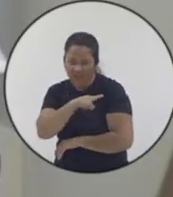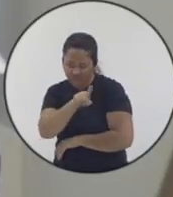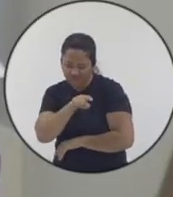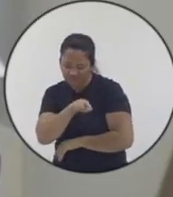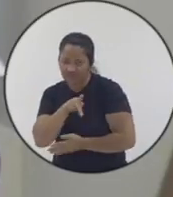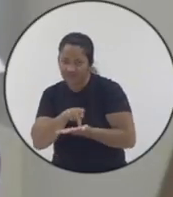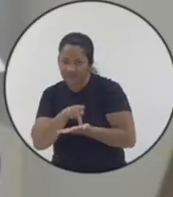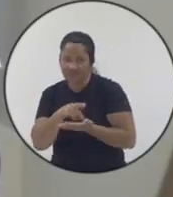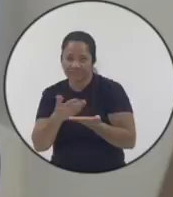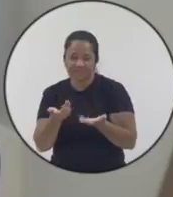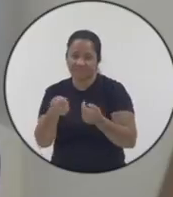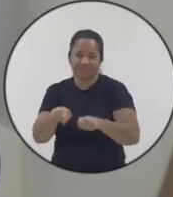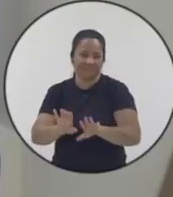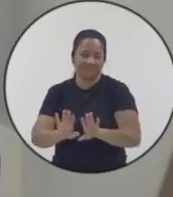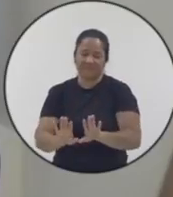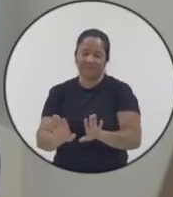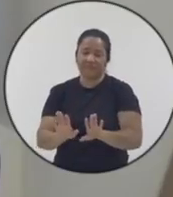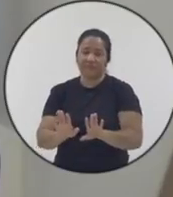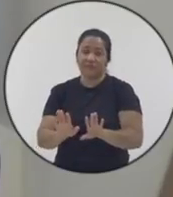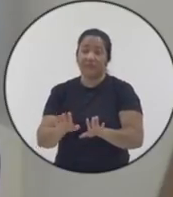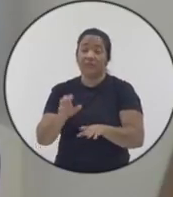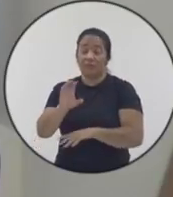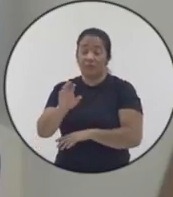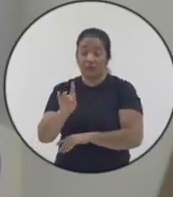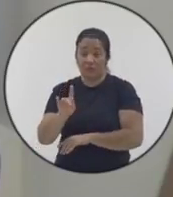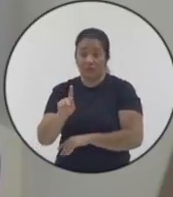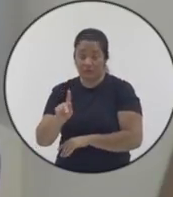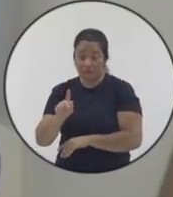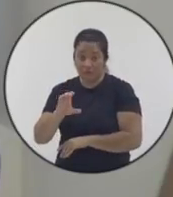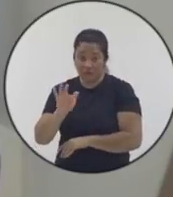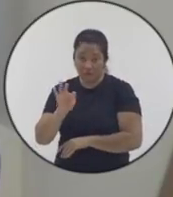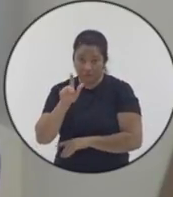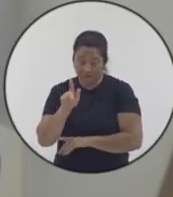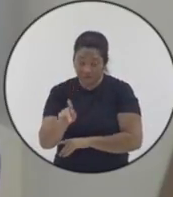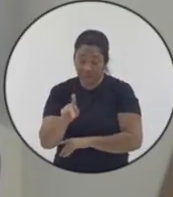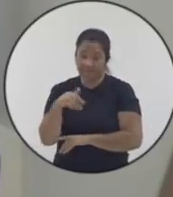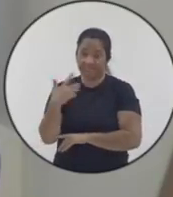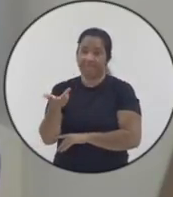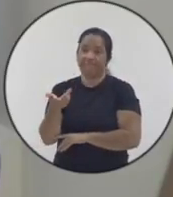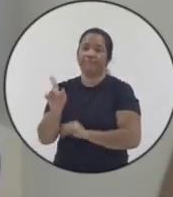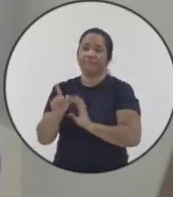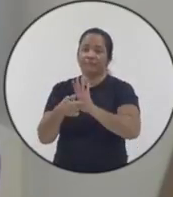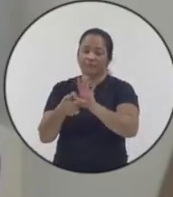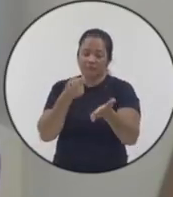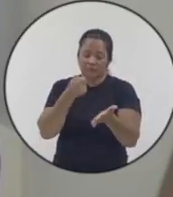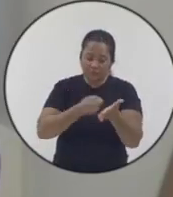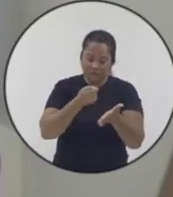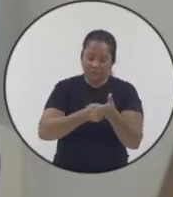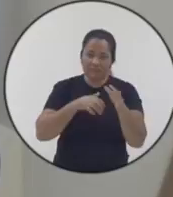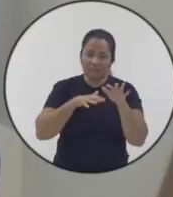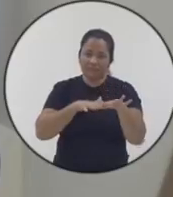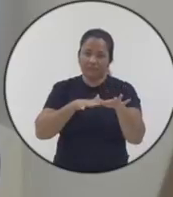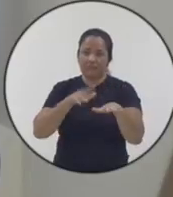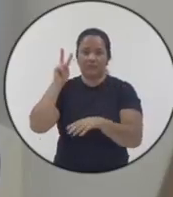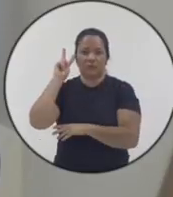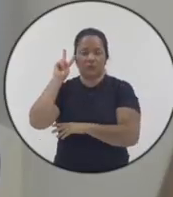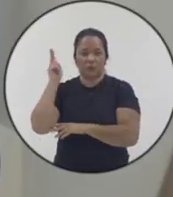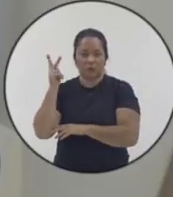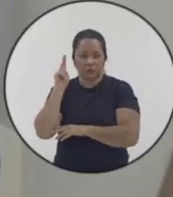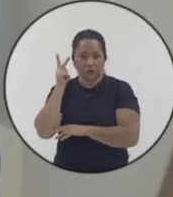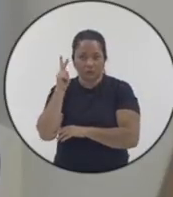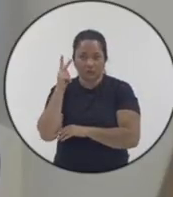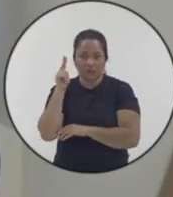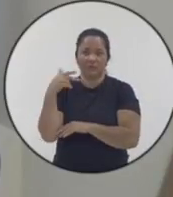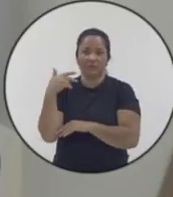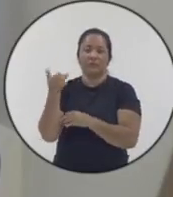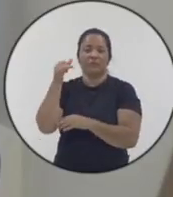o conselho, o órgão, se manifestar sobre isso, vai de encontro com a luta do movimento, uma luta histórica pela